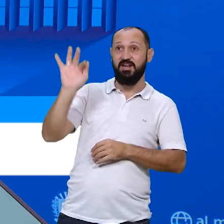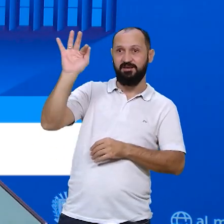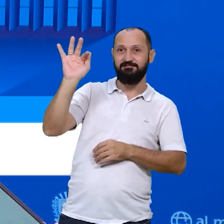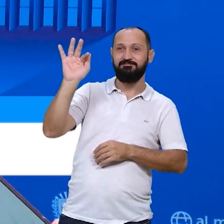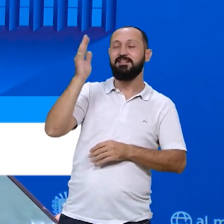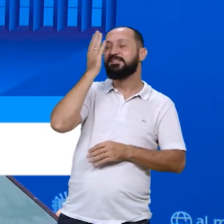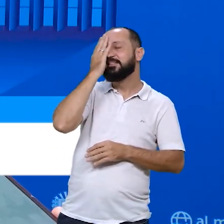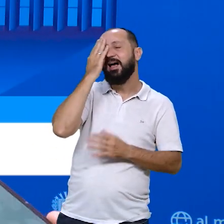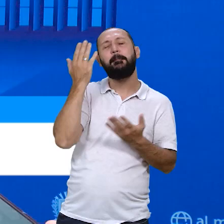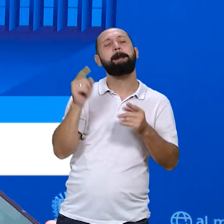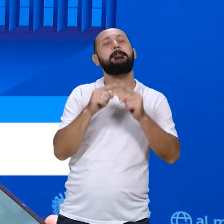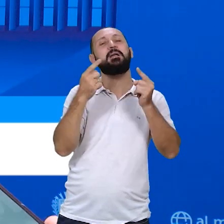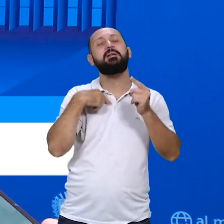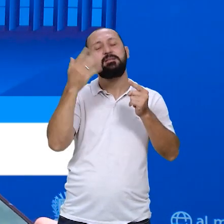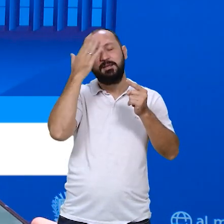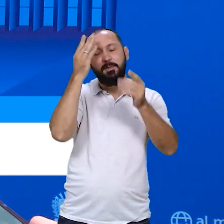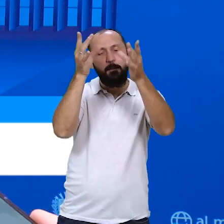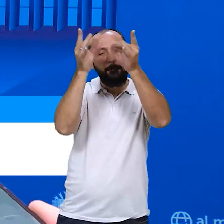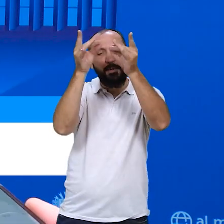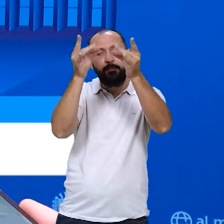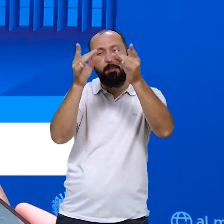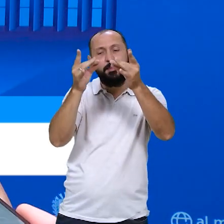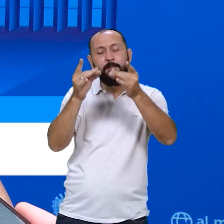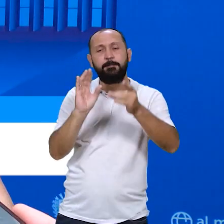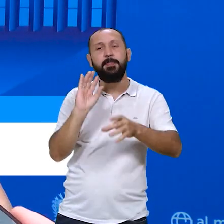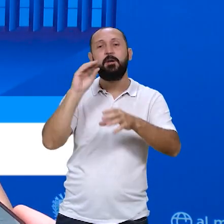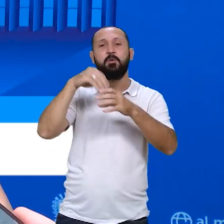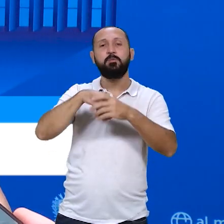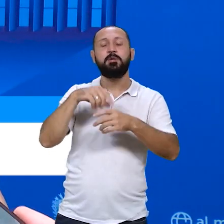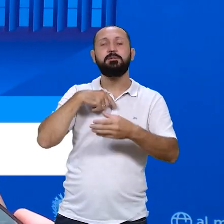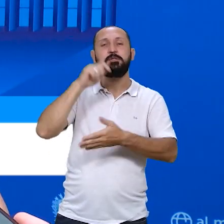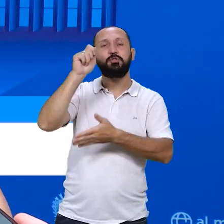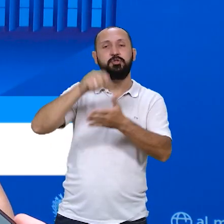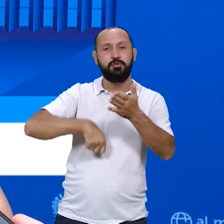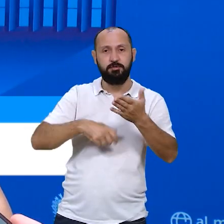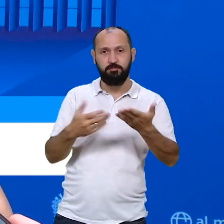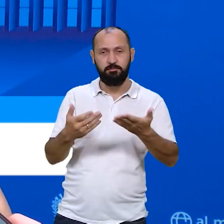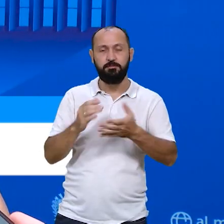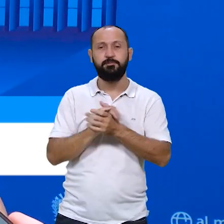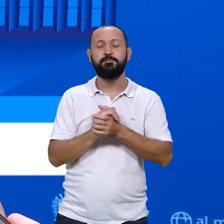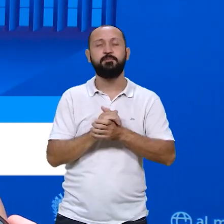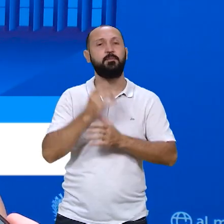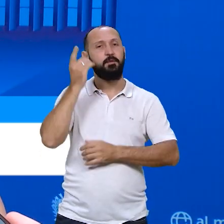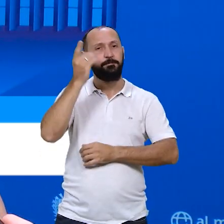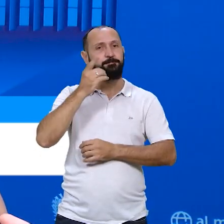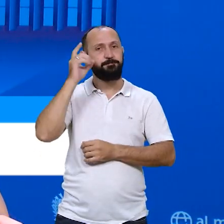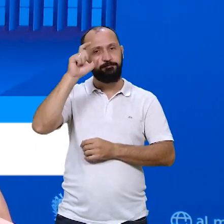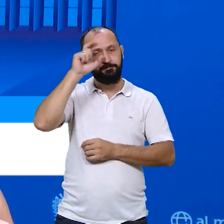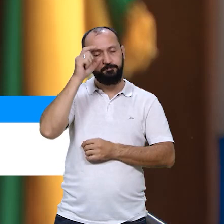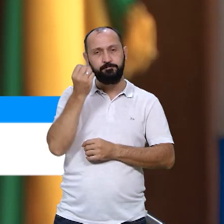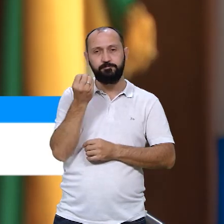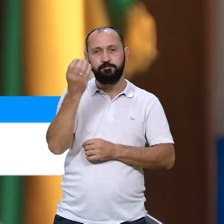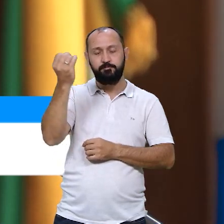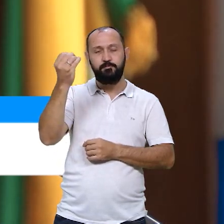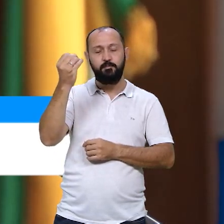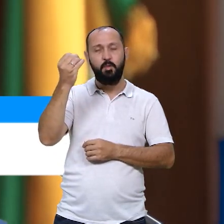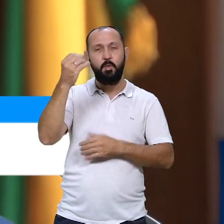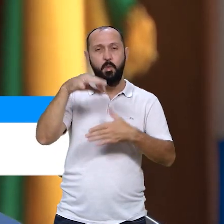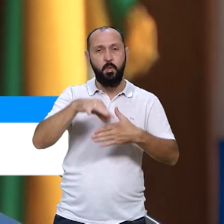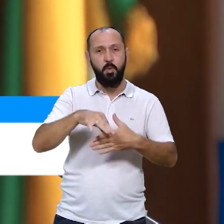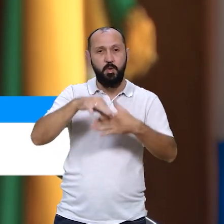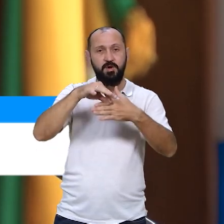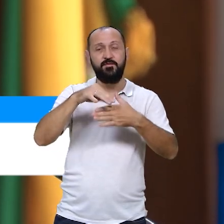federal, tem o direito de saber de forma pormenorizada o que acontece nesse contrato de concessão. O deputado